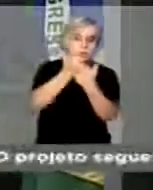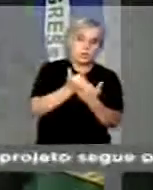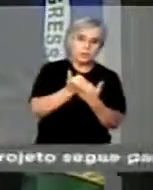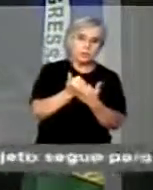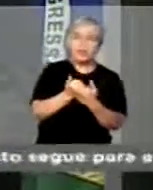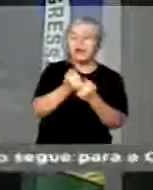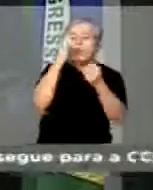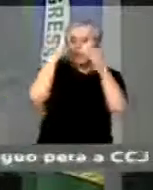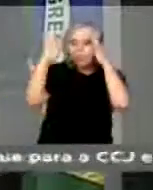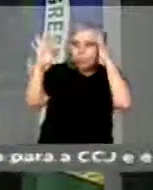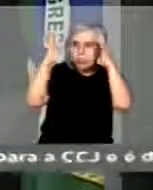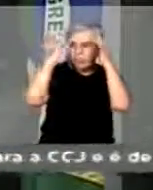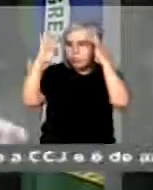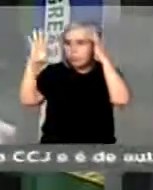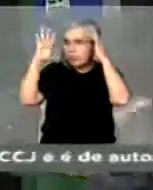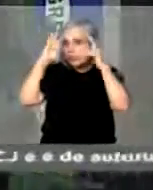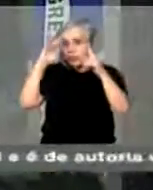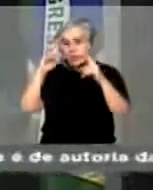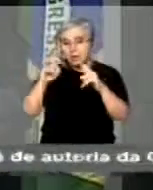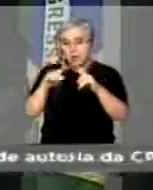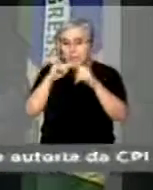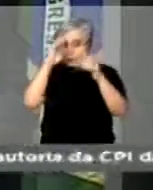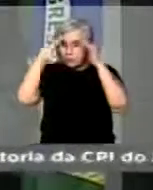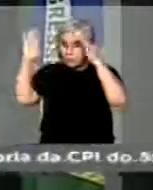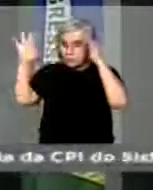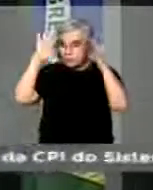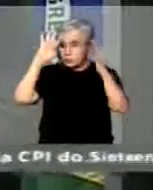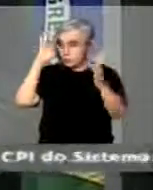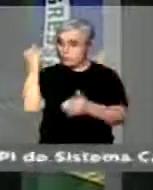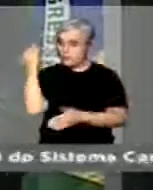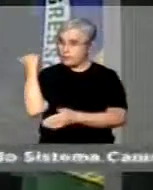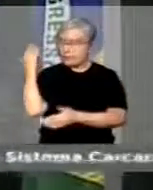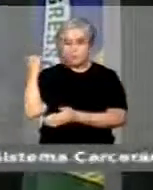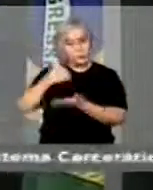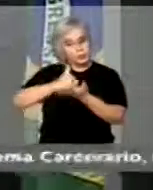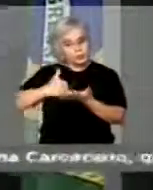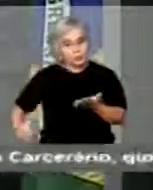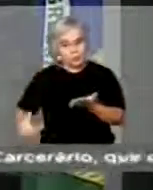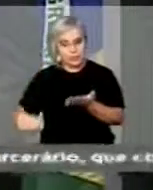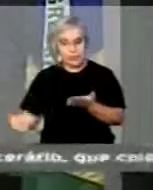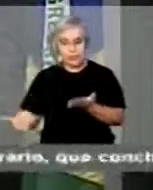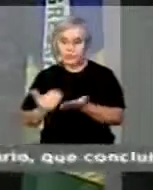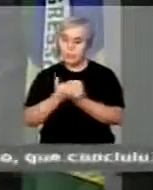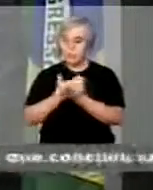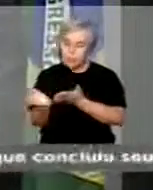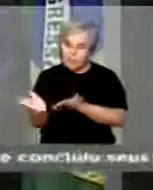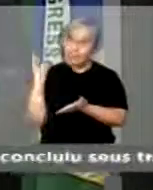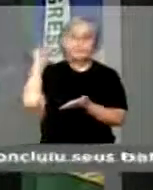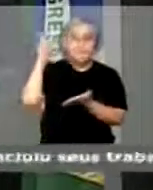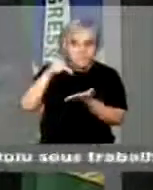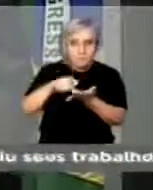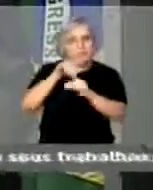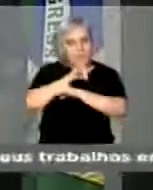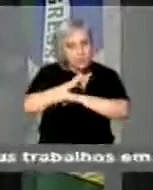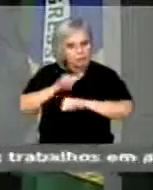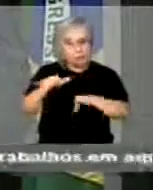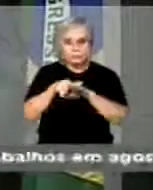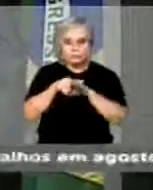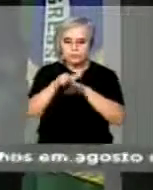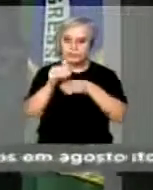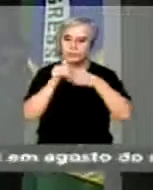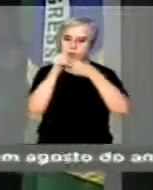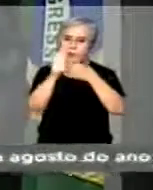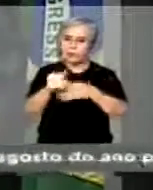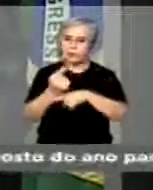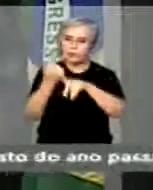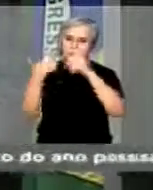que conduziu a nossa vida econômica até esses dias. Isso é importante que se repita, senhor presidente, senhoras e